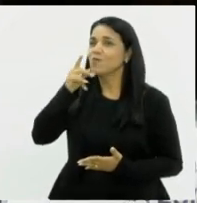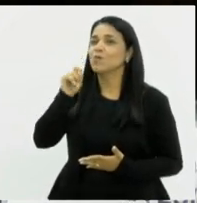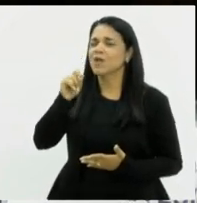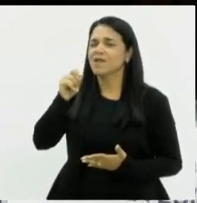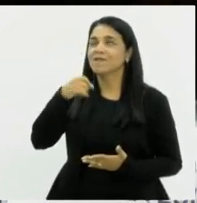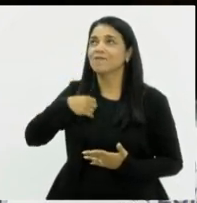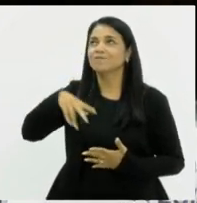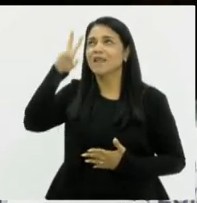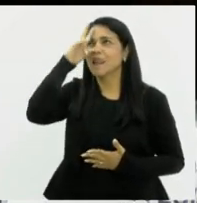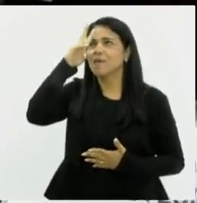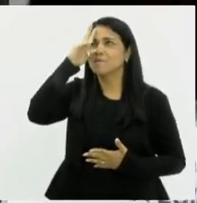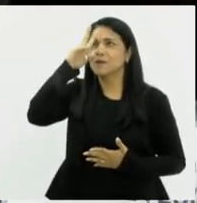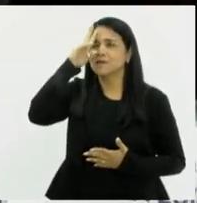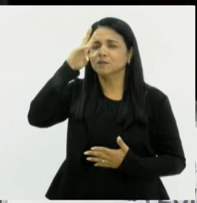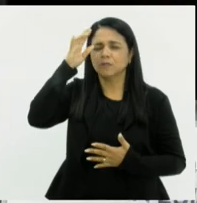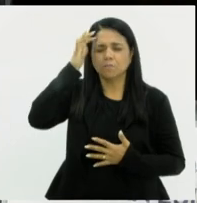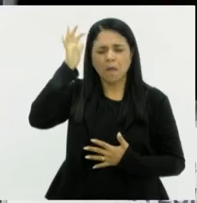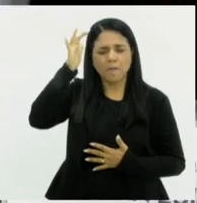minha cabeça.